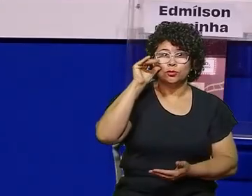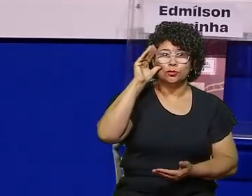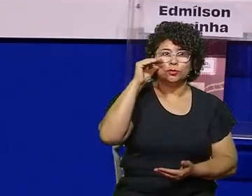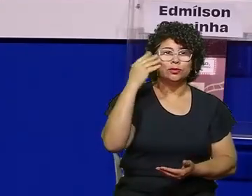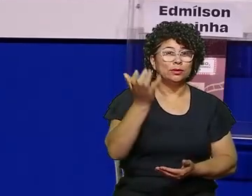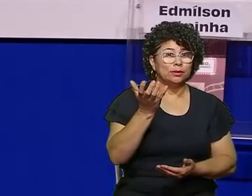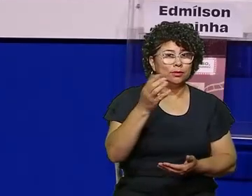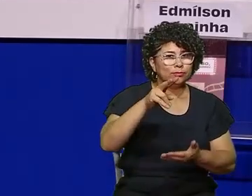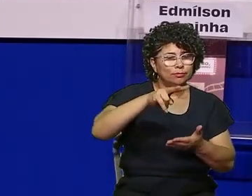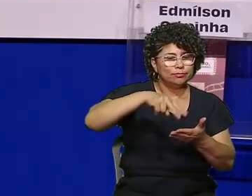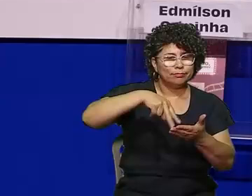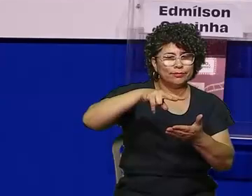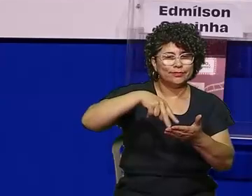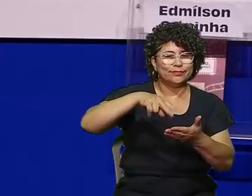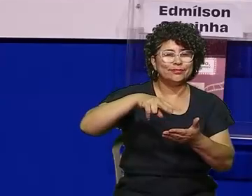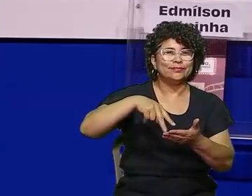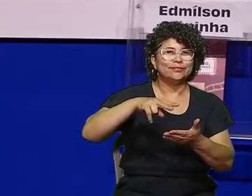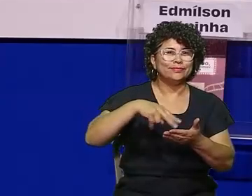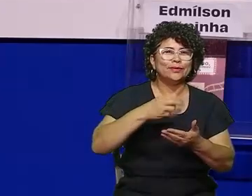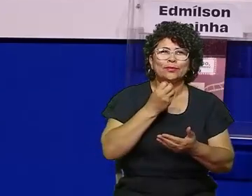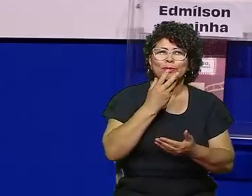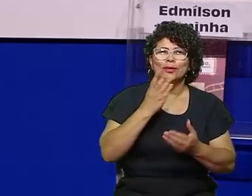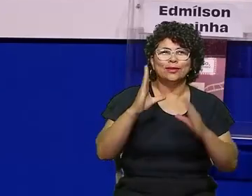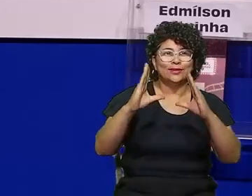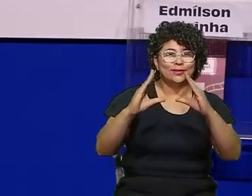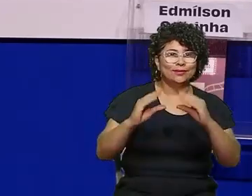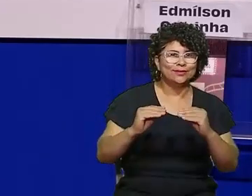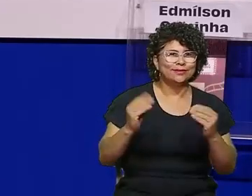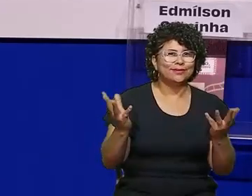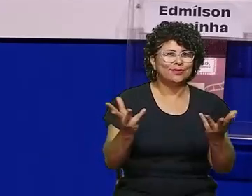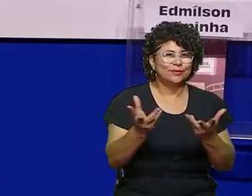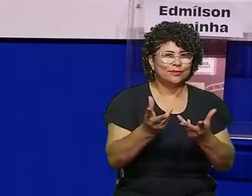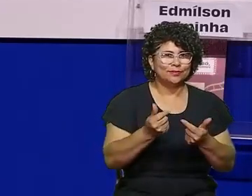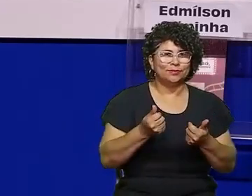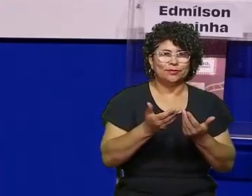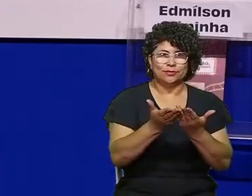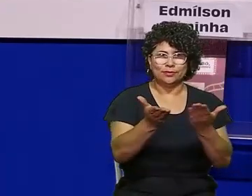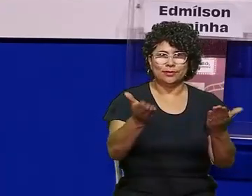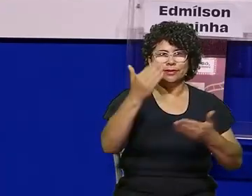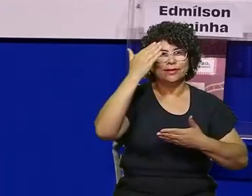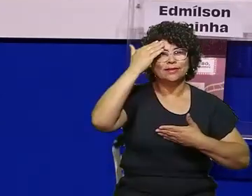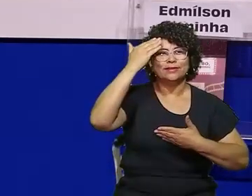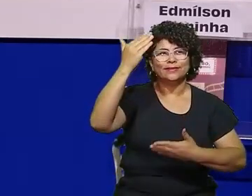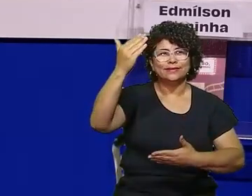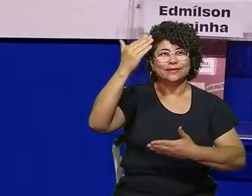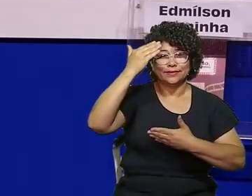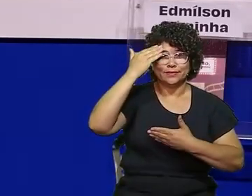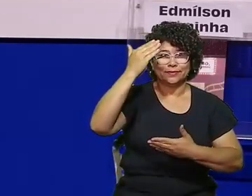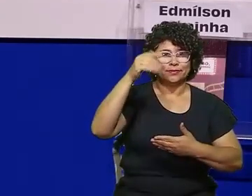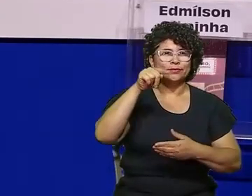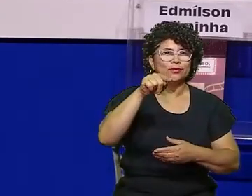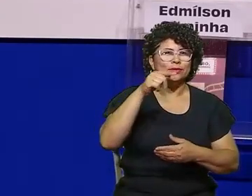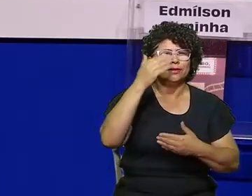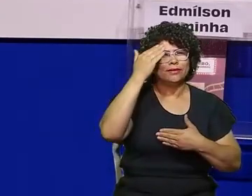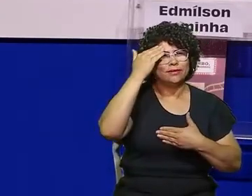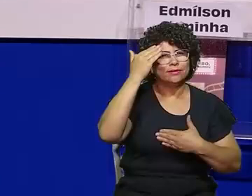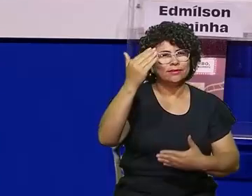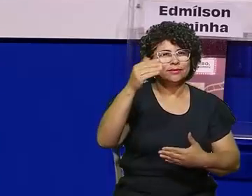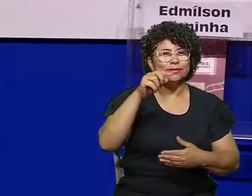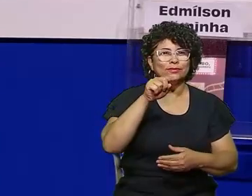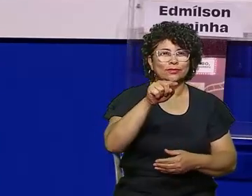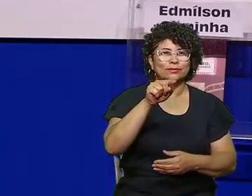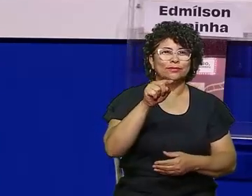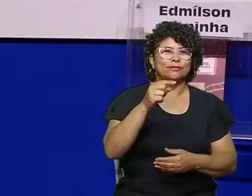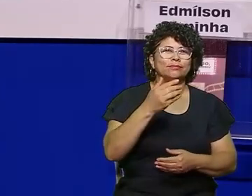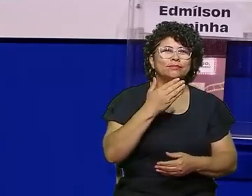transparente de acrílico que carregam os livros que cada um escreveu, bem como seus nomes. Da esquerda para a direita, a primeira pessoa sentada